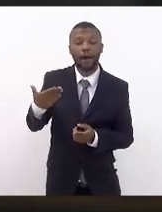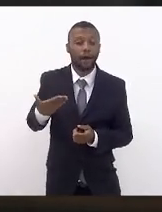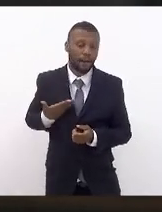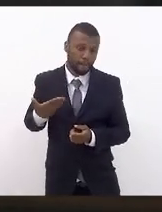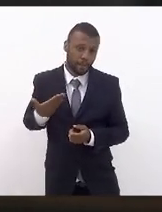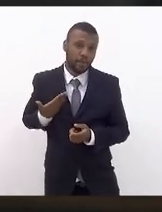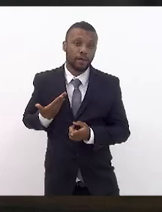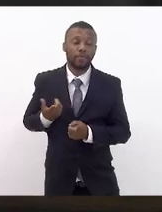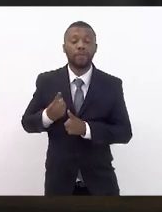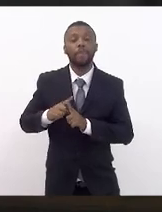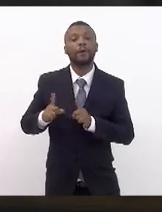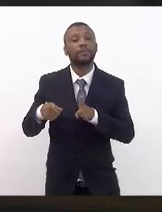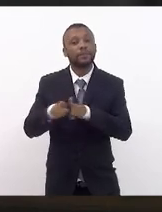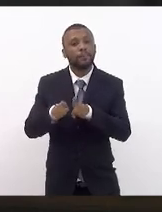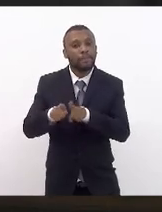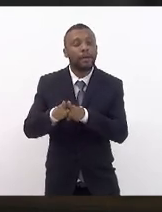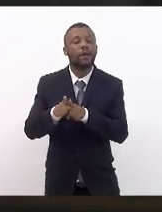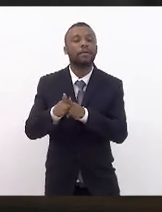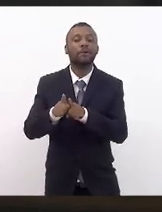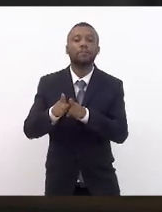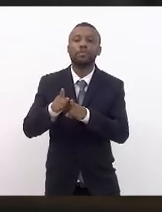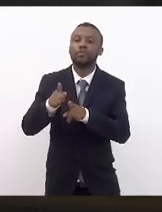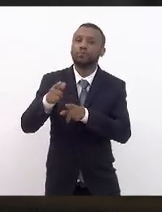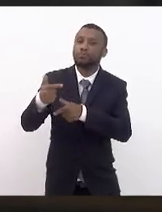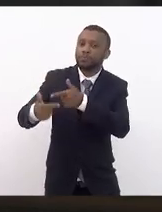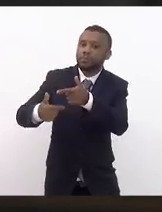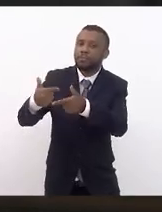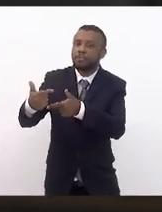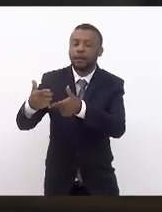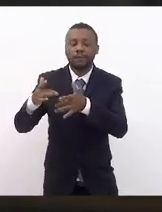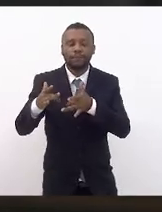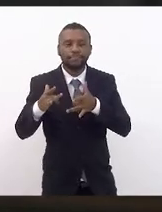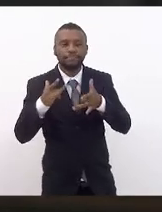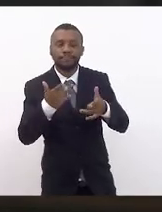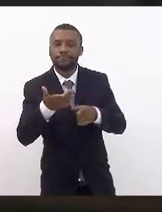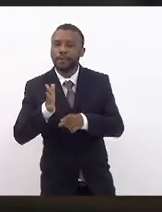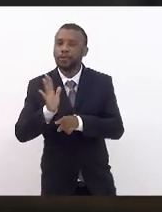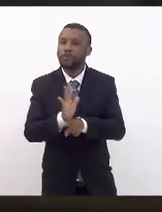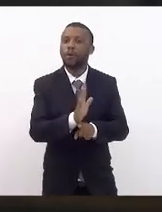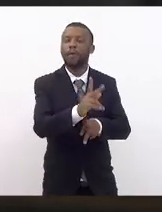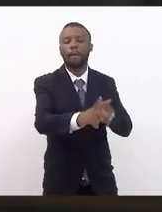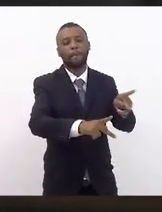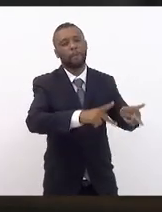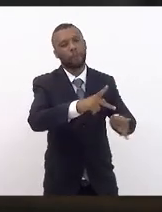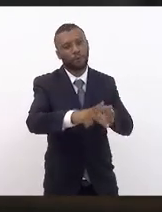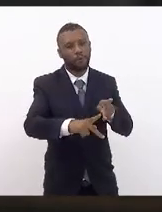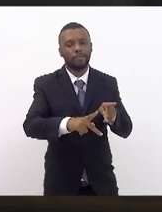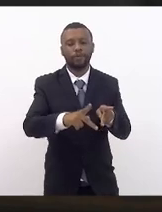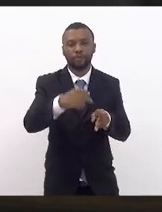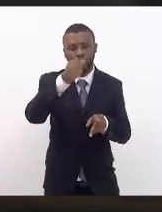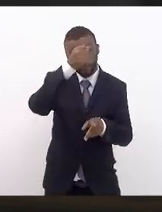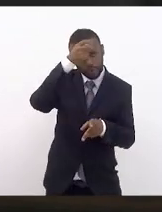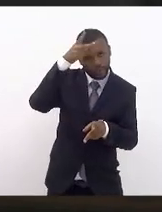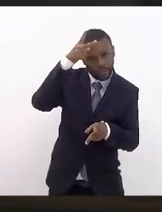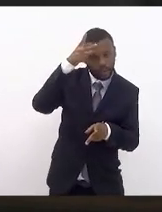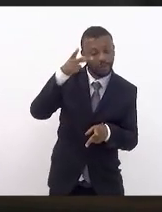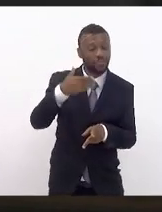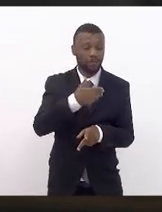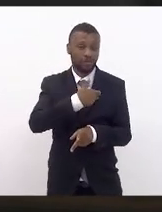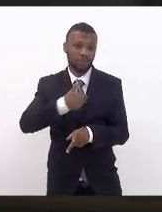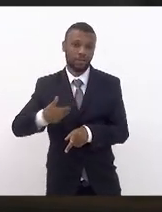ao povo da nossa cidade, do nosso estado e, por que não dizer, de todo o nosso